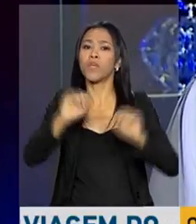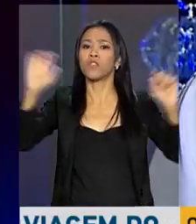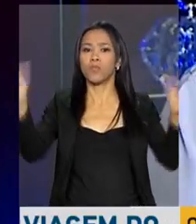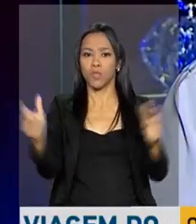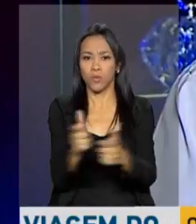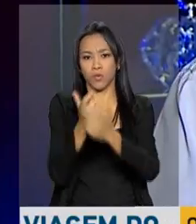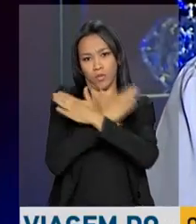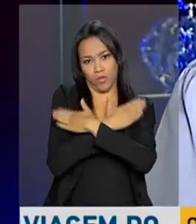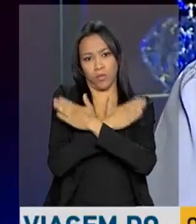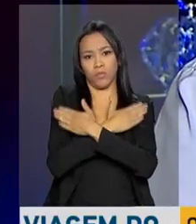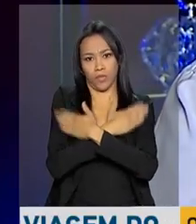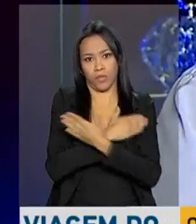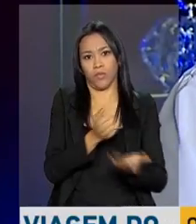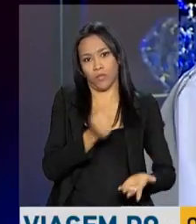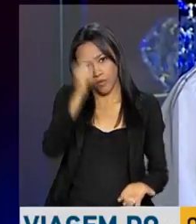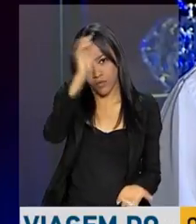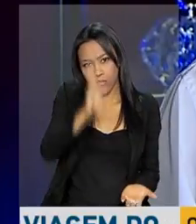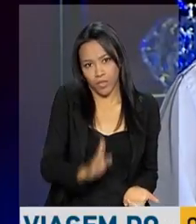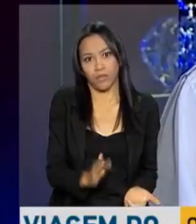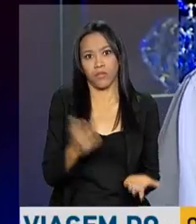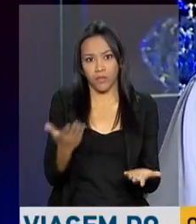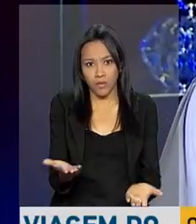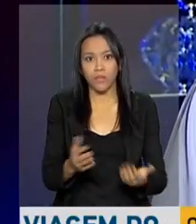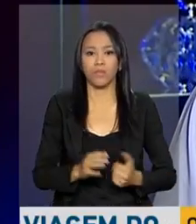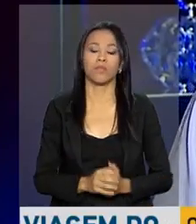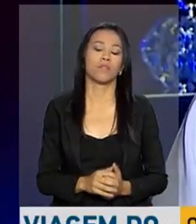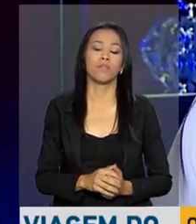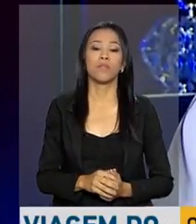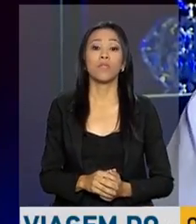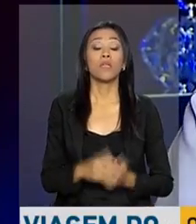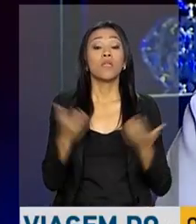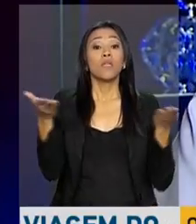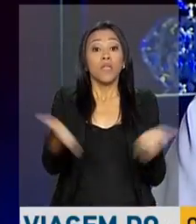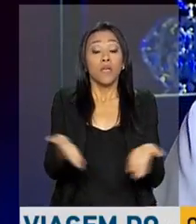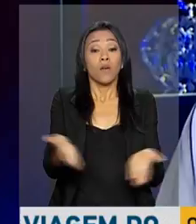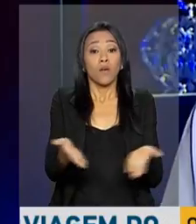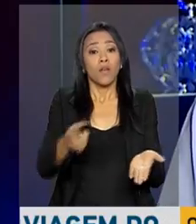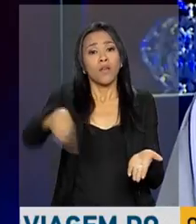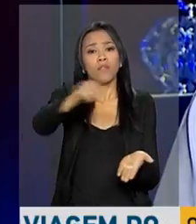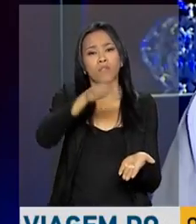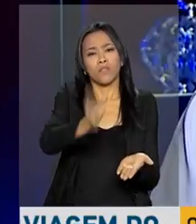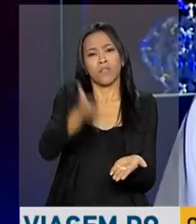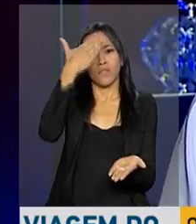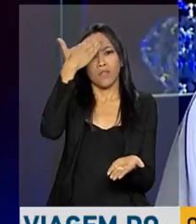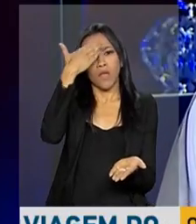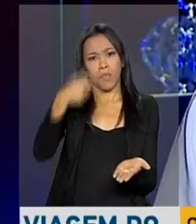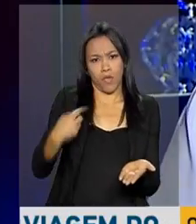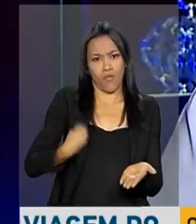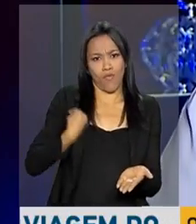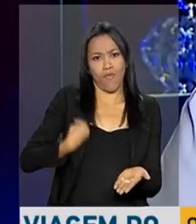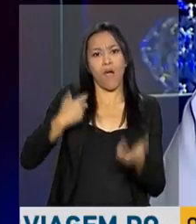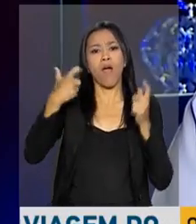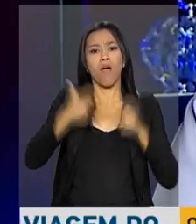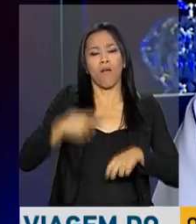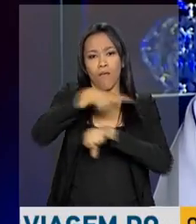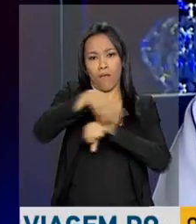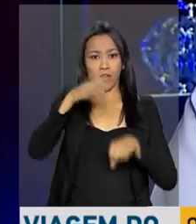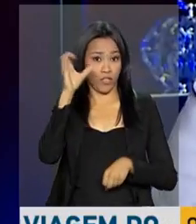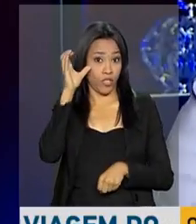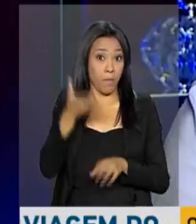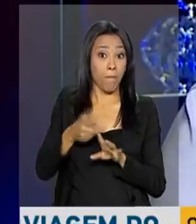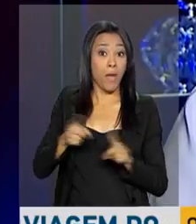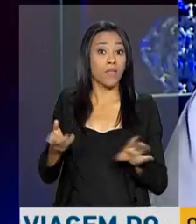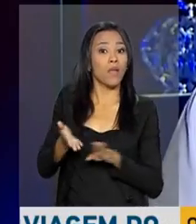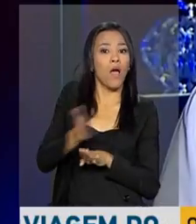em 5 720 é mil vagas e agora onde você sabe eu estou aqui na china mas antes de chegar à china